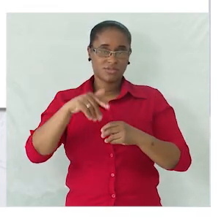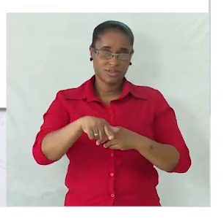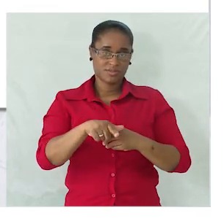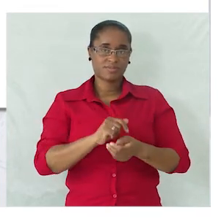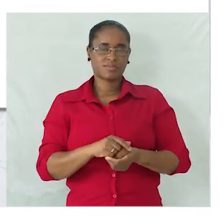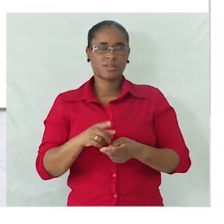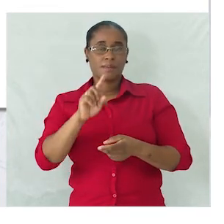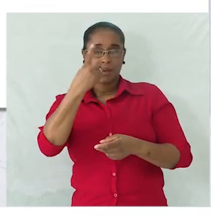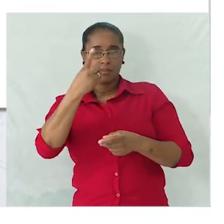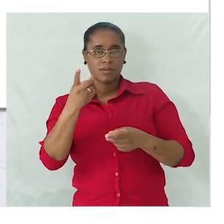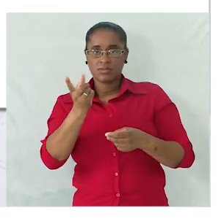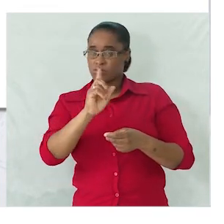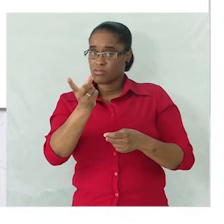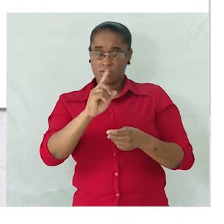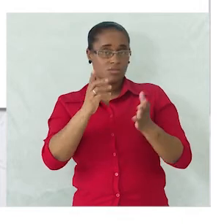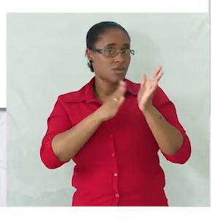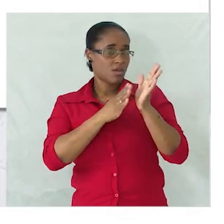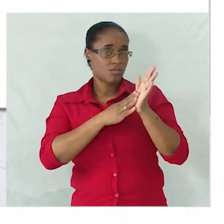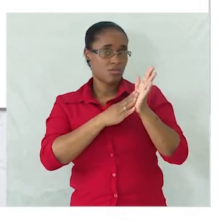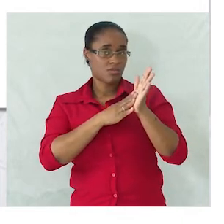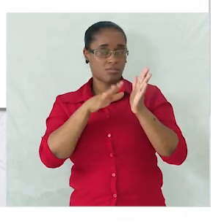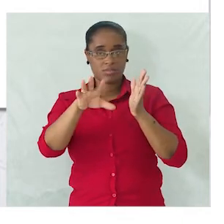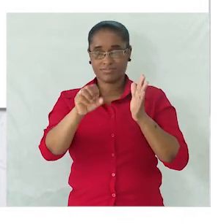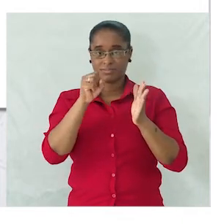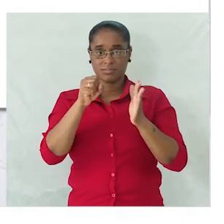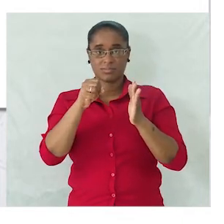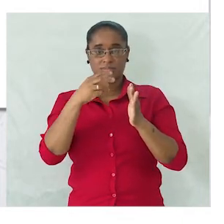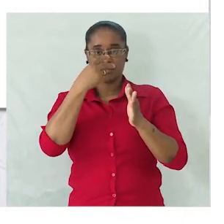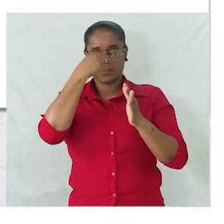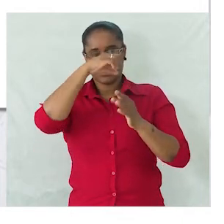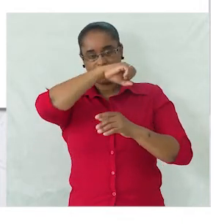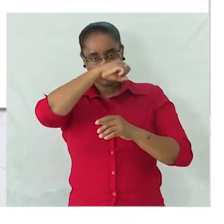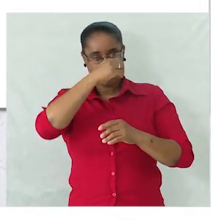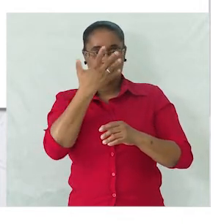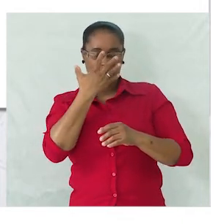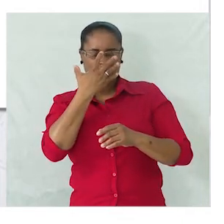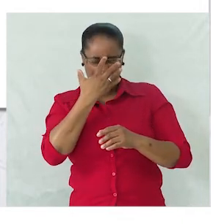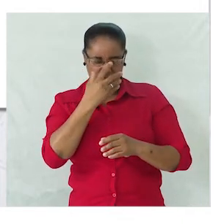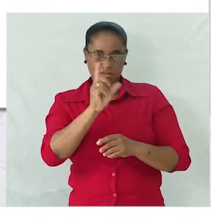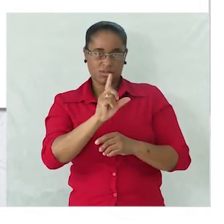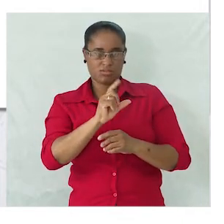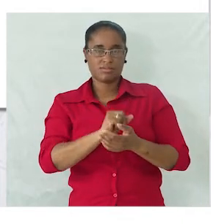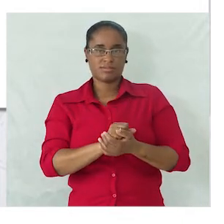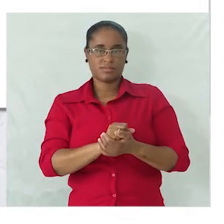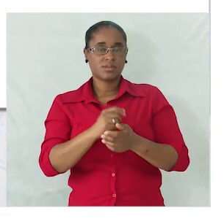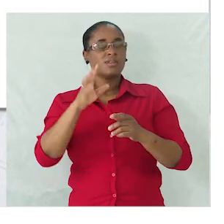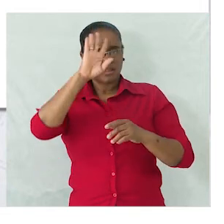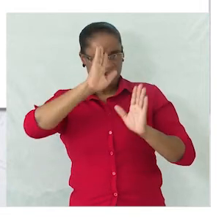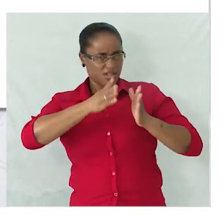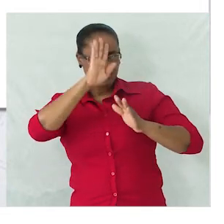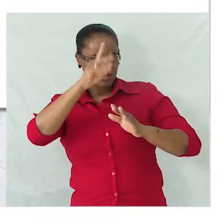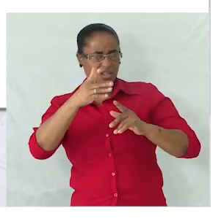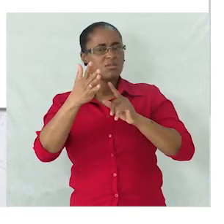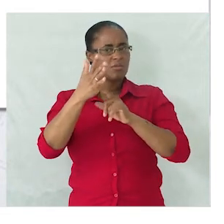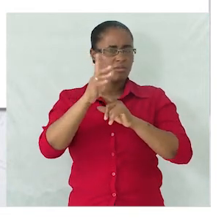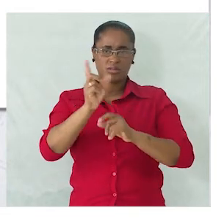não devemos usar as mãos para segurar o espirro ou a tosse. E já sabemos, não usar as mãozinhas e